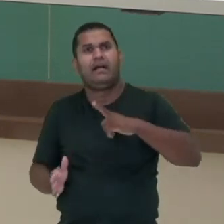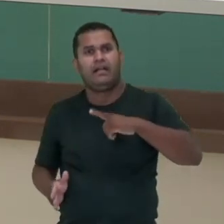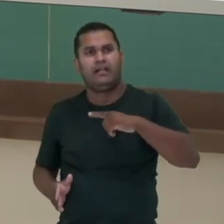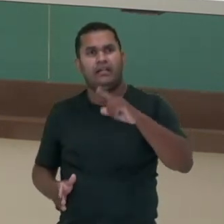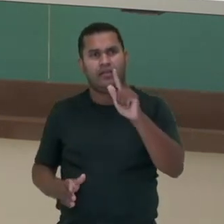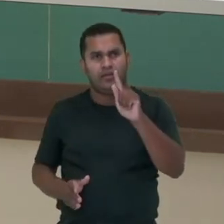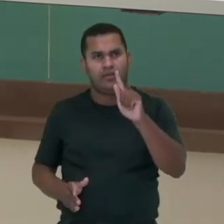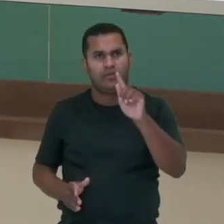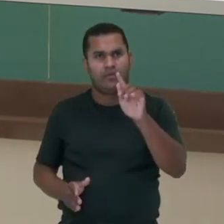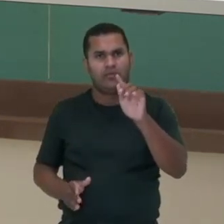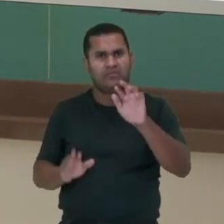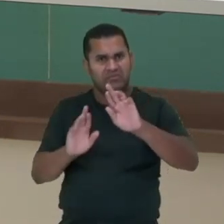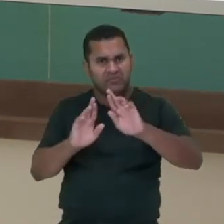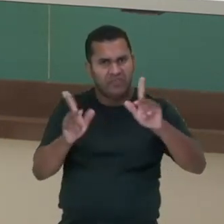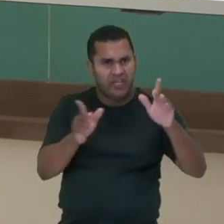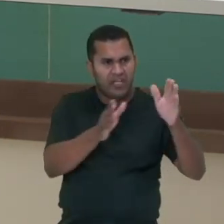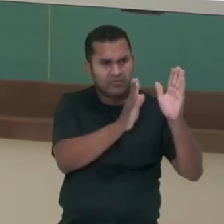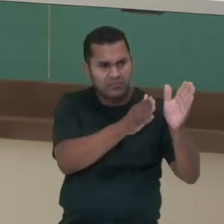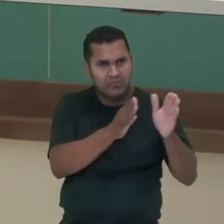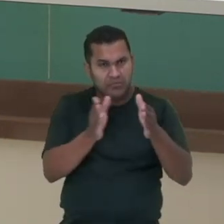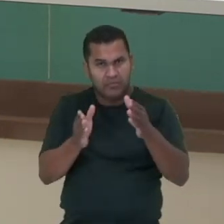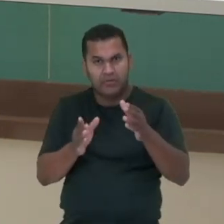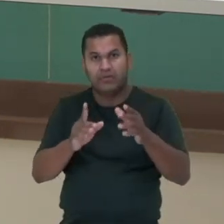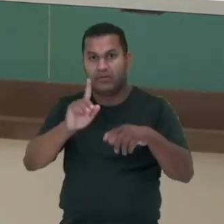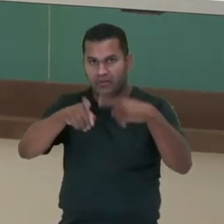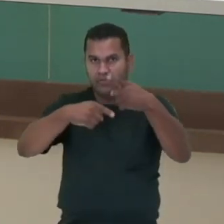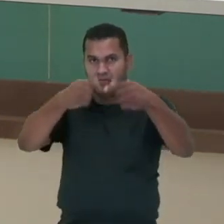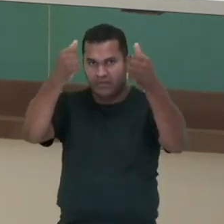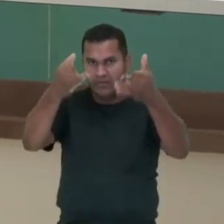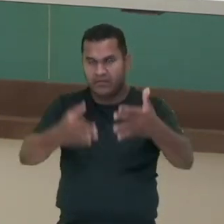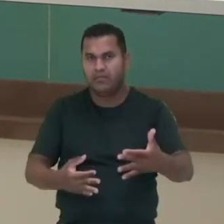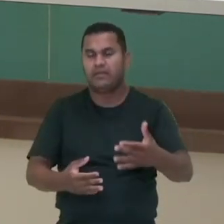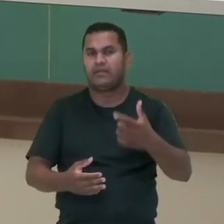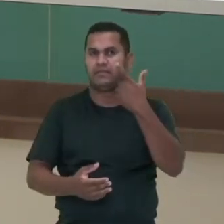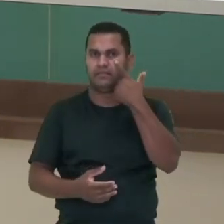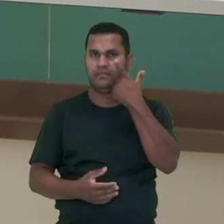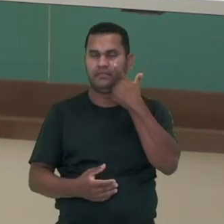resposta. Tempinho para você pensar um pouquinho aí e já retornamos.